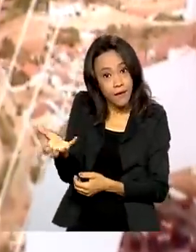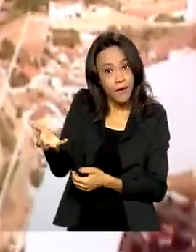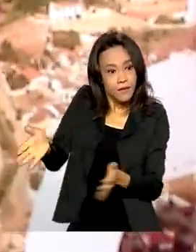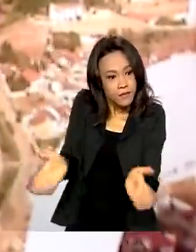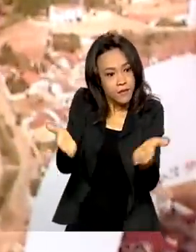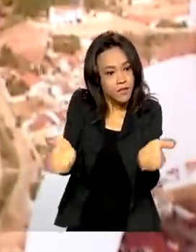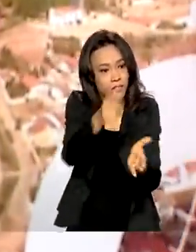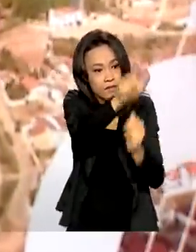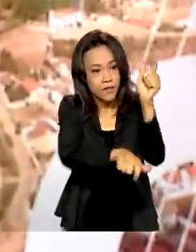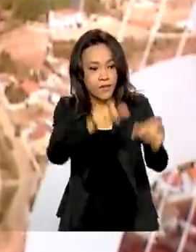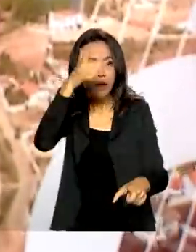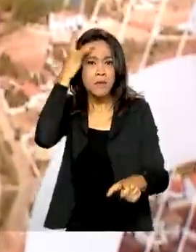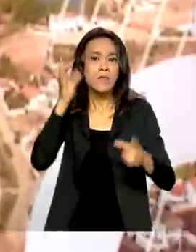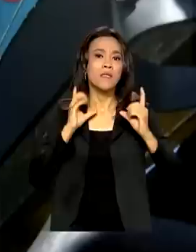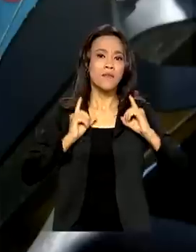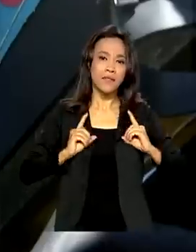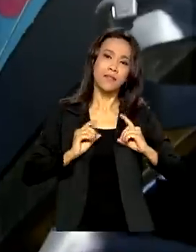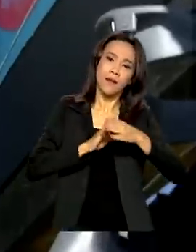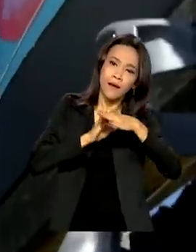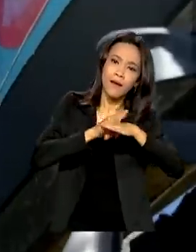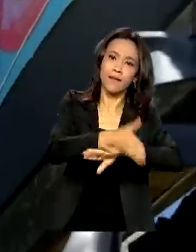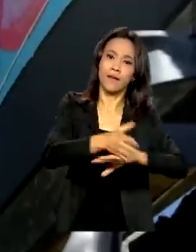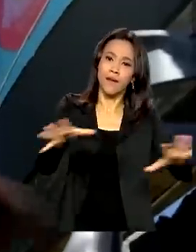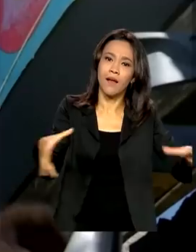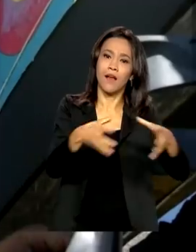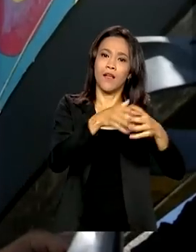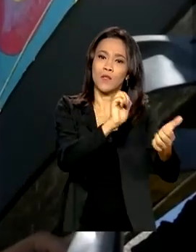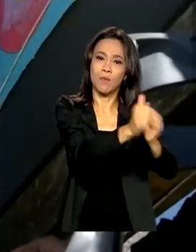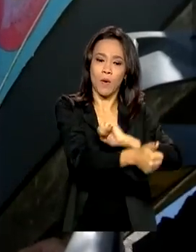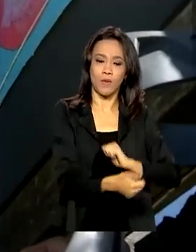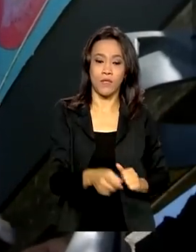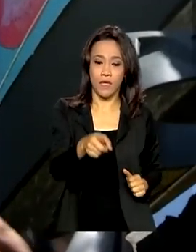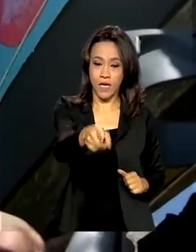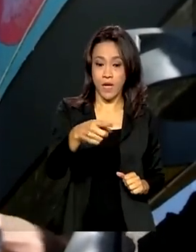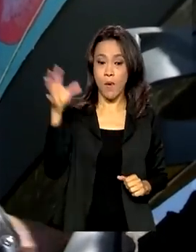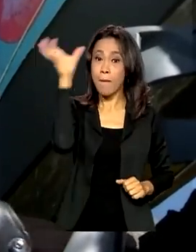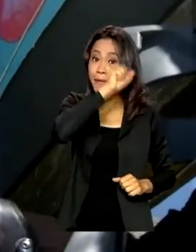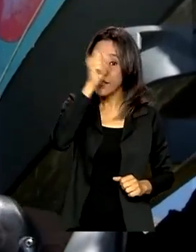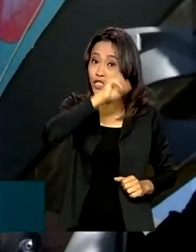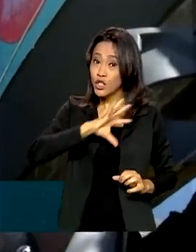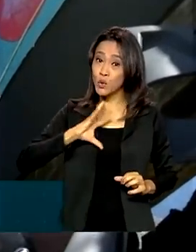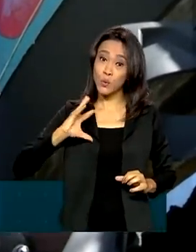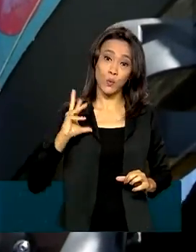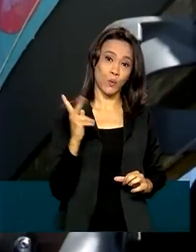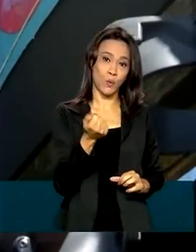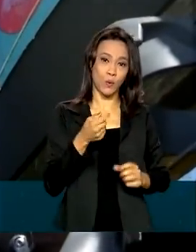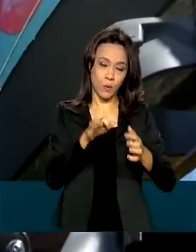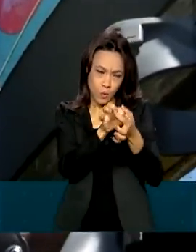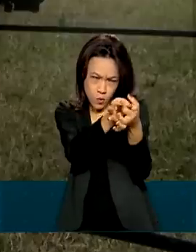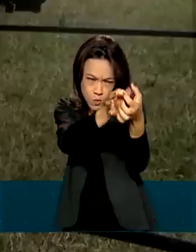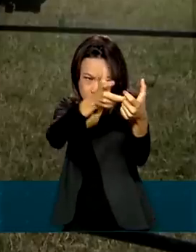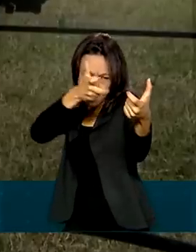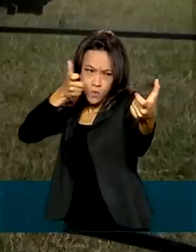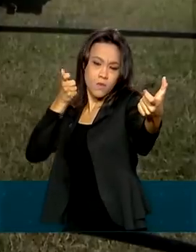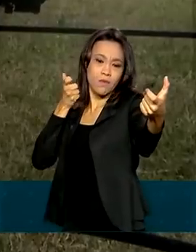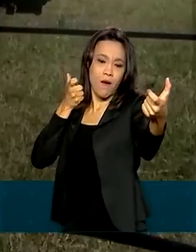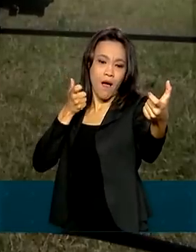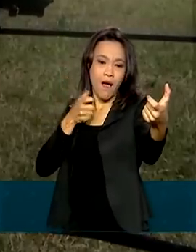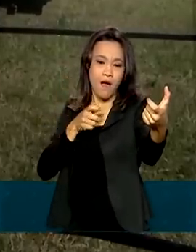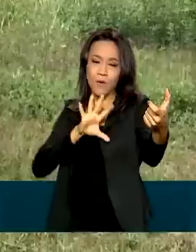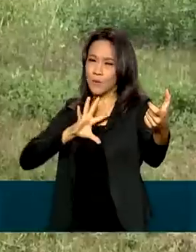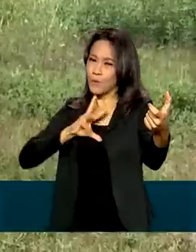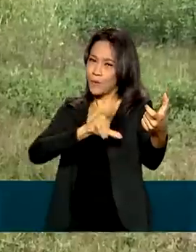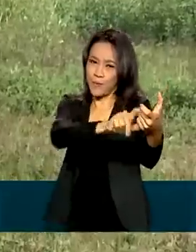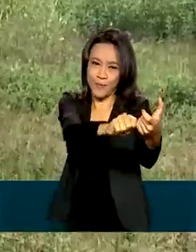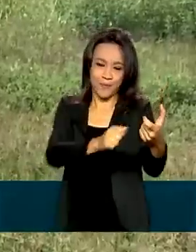a entrar para o esporte. Aprendi tudo no arco, a técnica, ter um equipamento adequado, bom, o resto tudo é mente